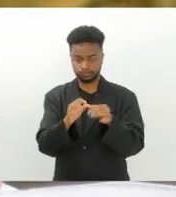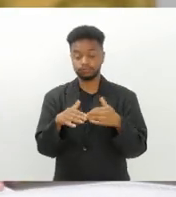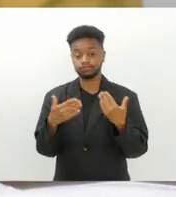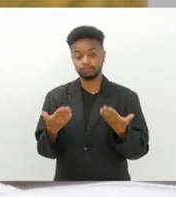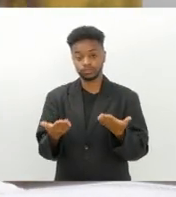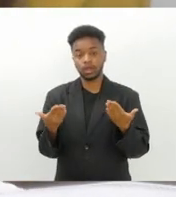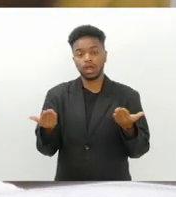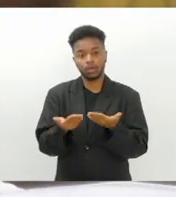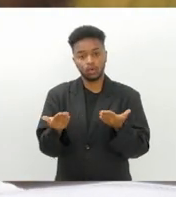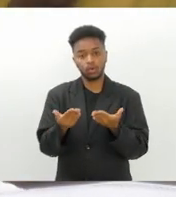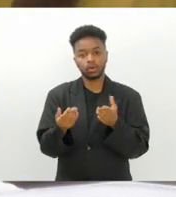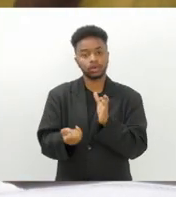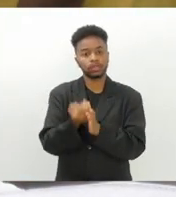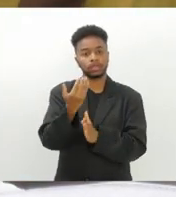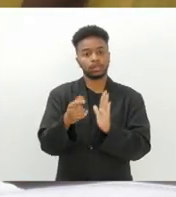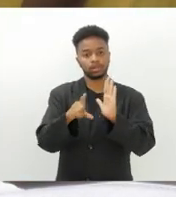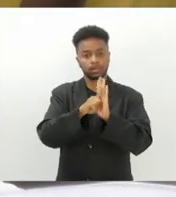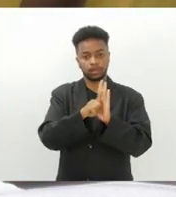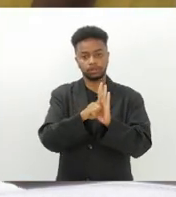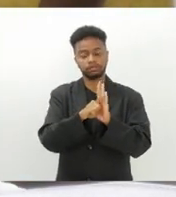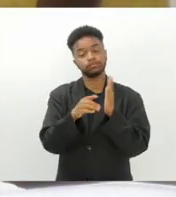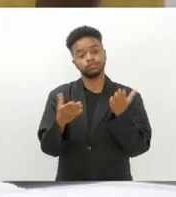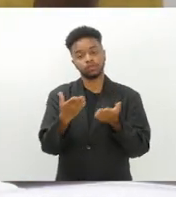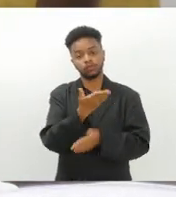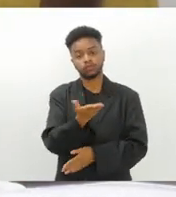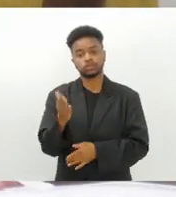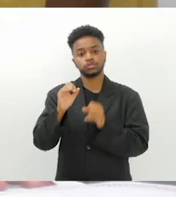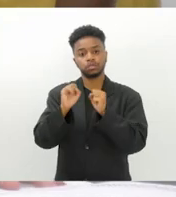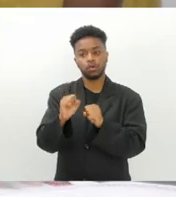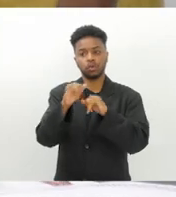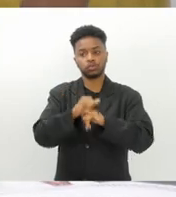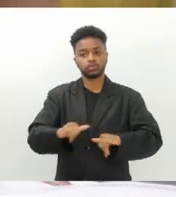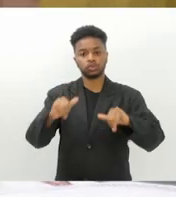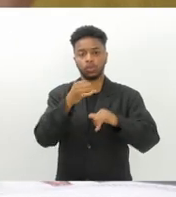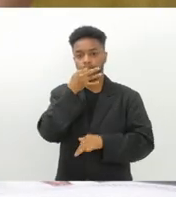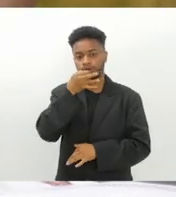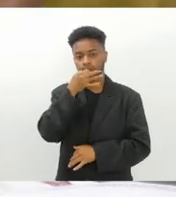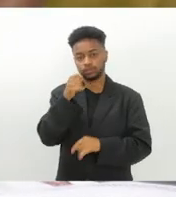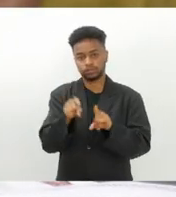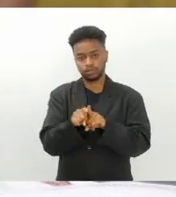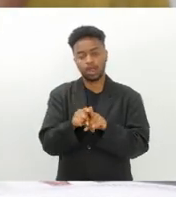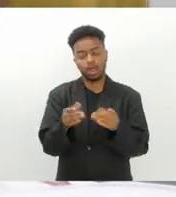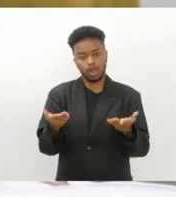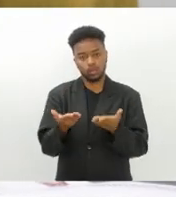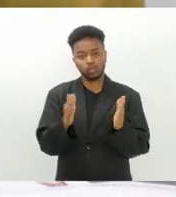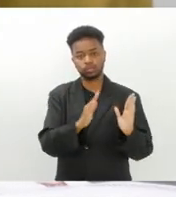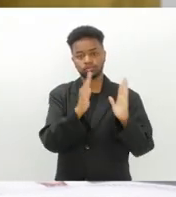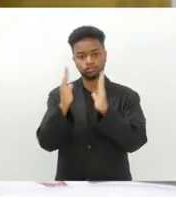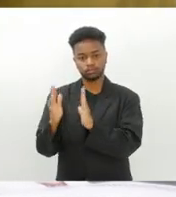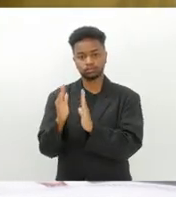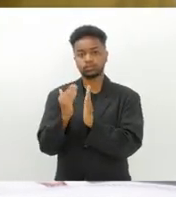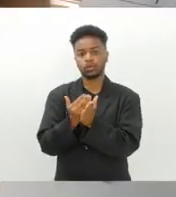vai virar uma lei e vocês também podem se manifestar. Então, vamos entrar na segunda etapa?